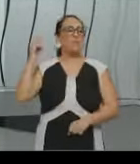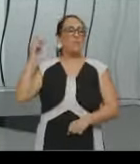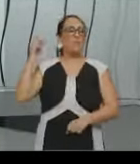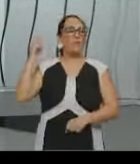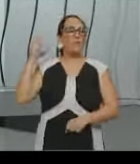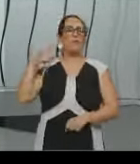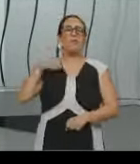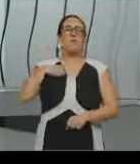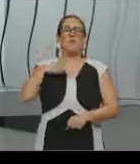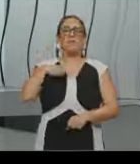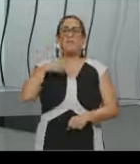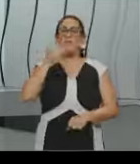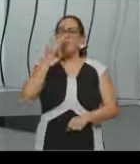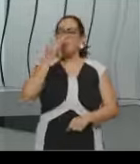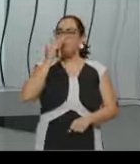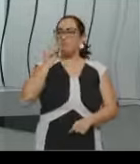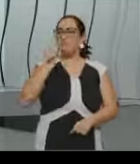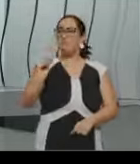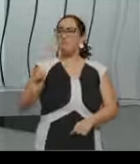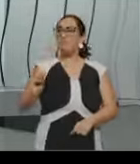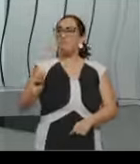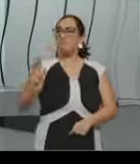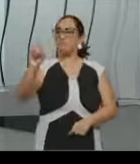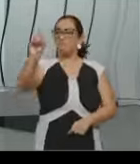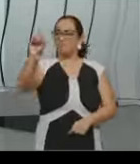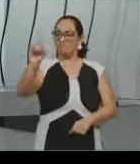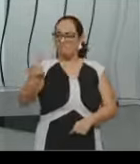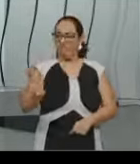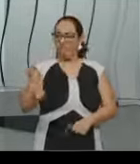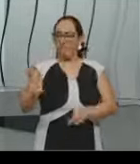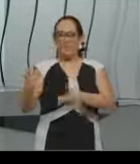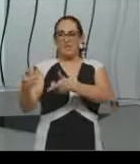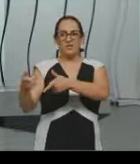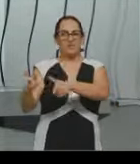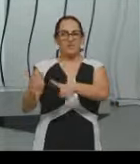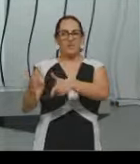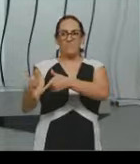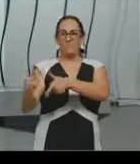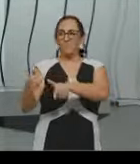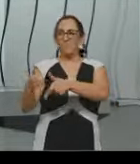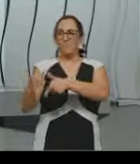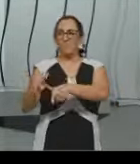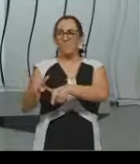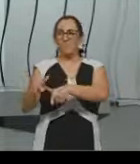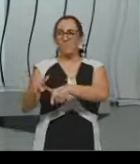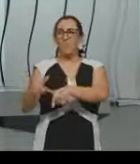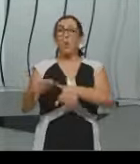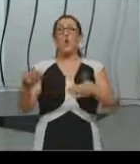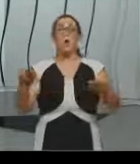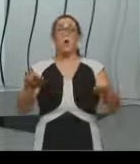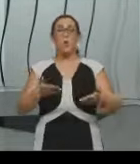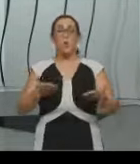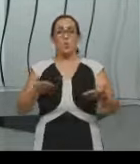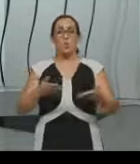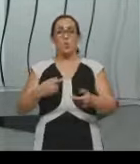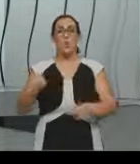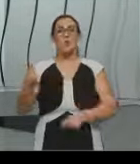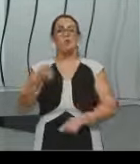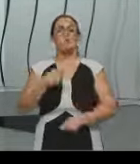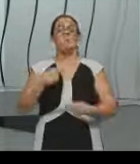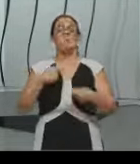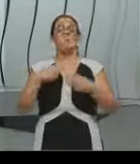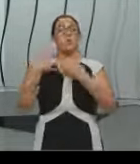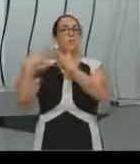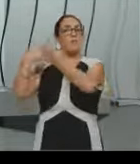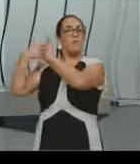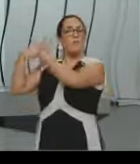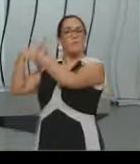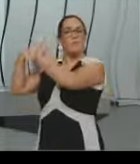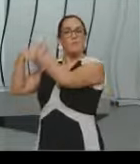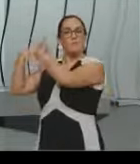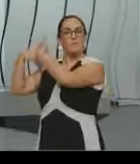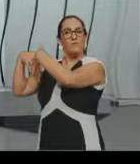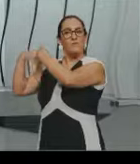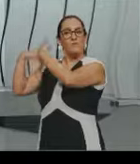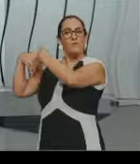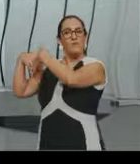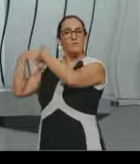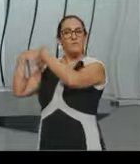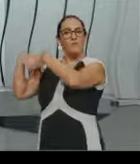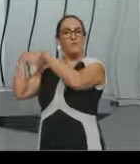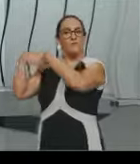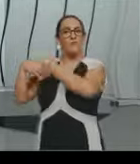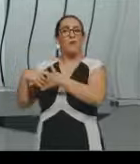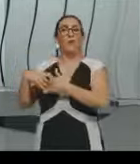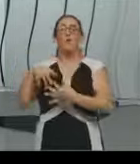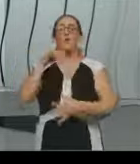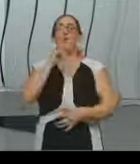direitos, e a gente ainda entende que, na nossa atualidade, nós necessitamos muito de reflexão para dizer, né, até que ponto